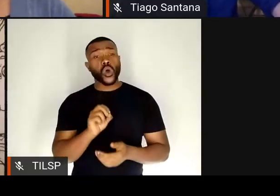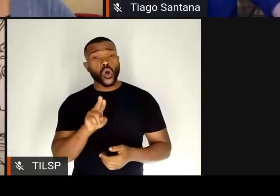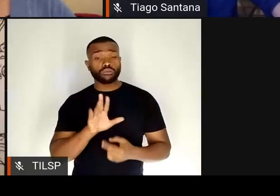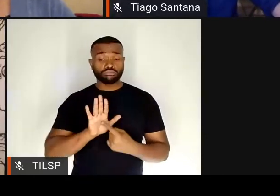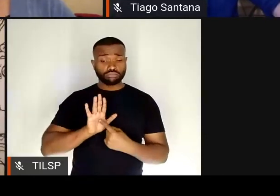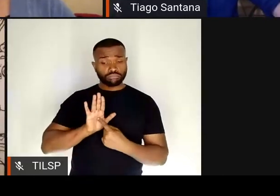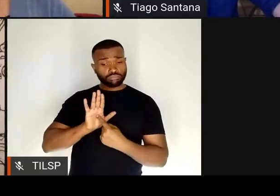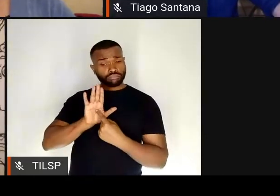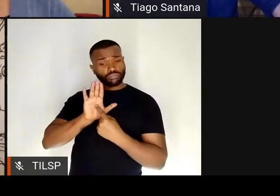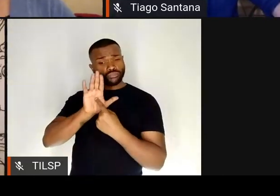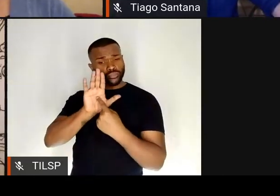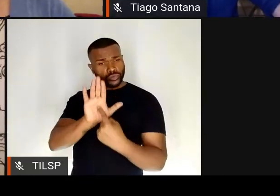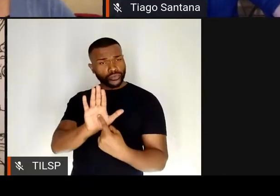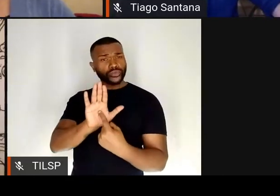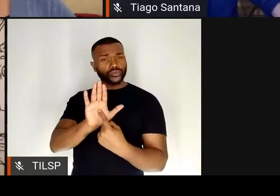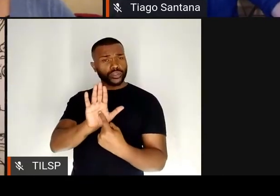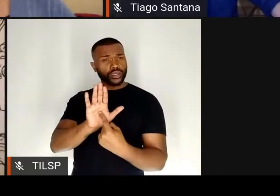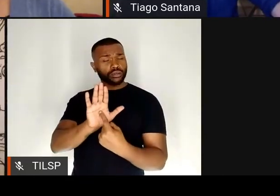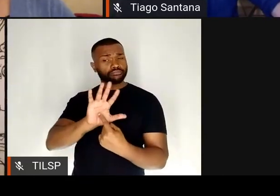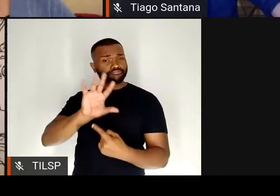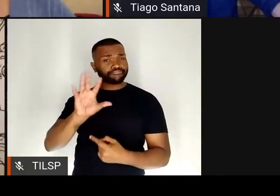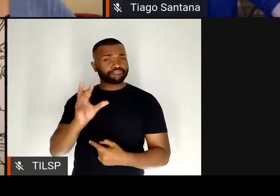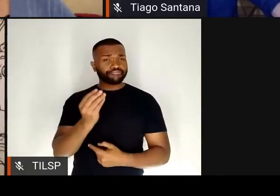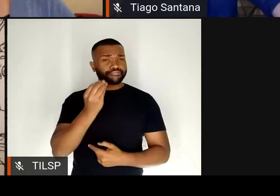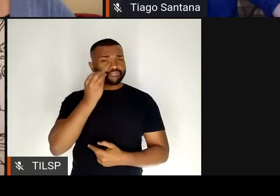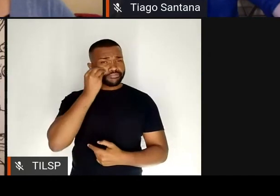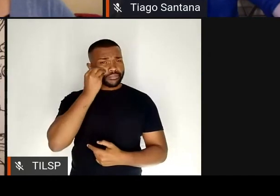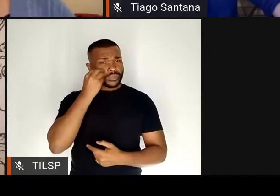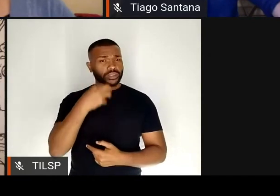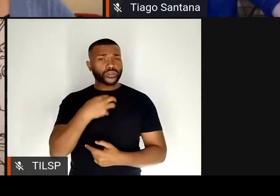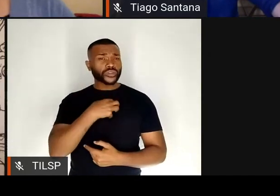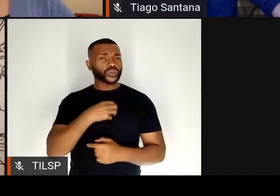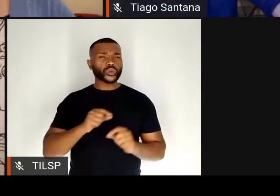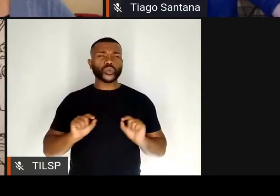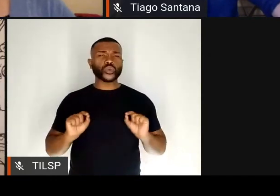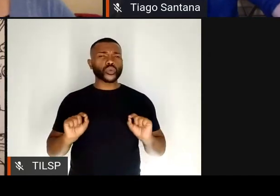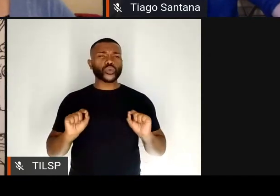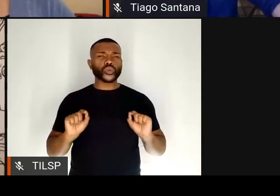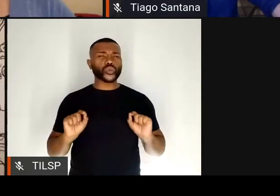né, algo, né, que busca, né, de alguma maneira,